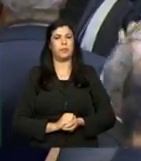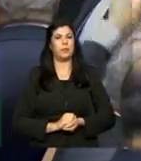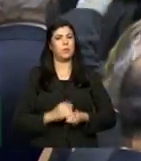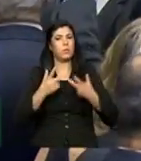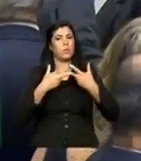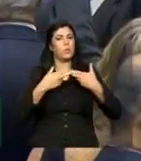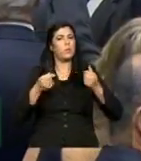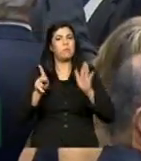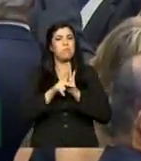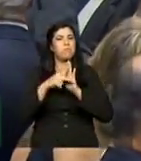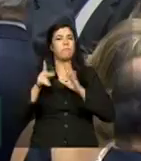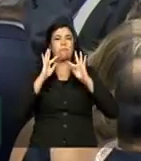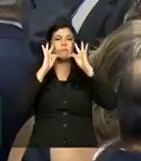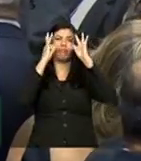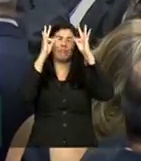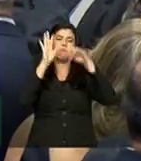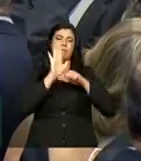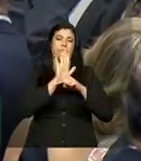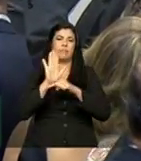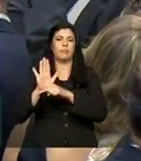Coisas da tecnologia, né?